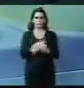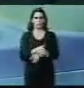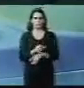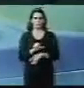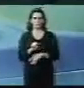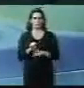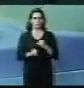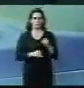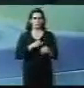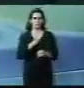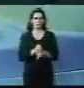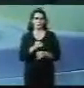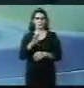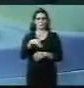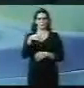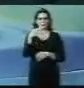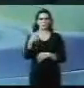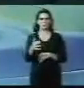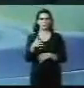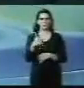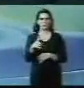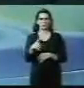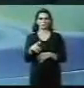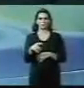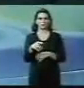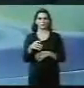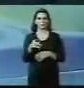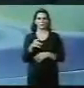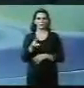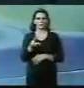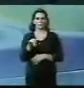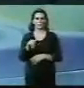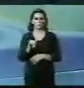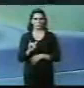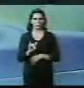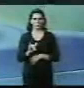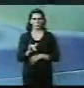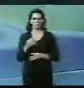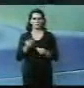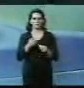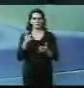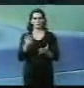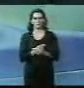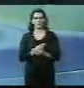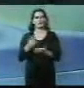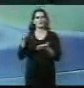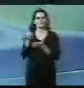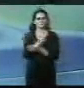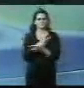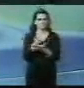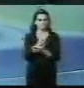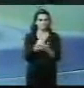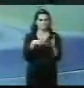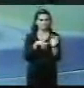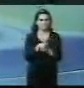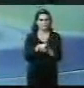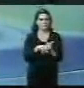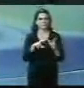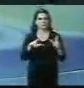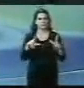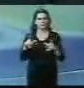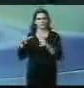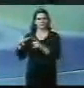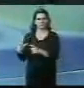site externo, né, sem o servidor de proxy, o que vai acontecer? Vai ter que buscar por toda a internet, passar por diversos